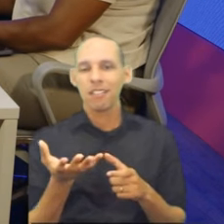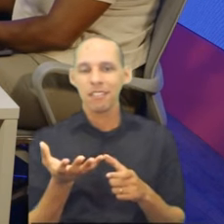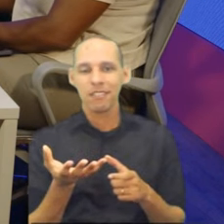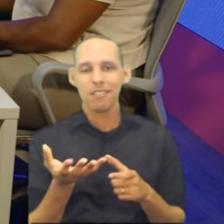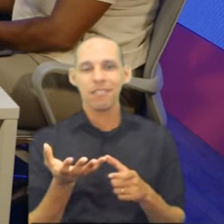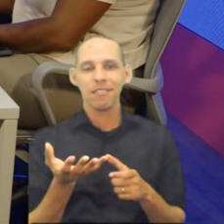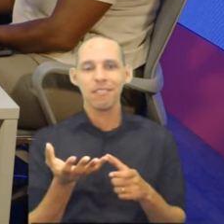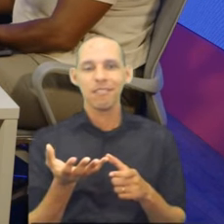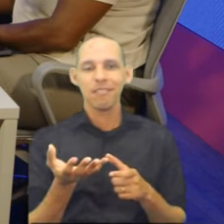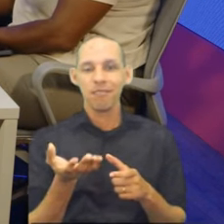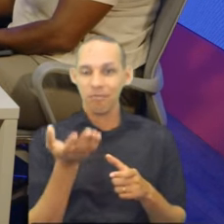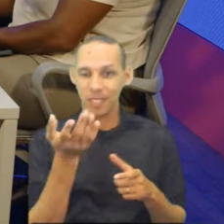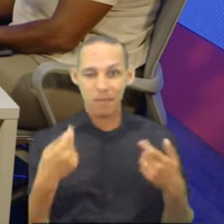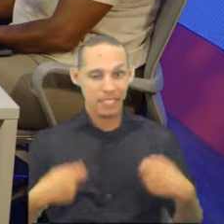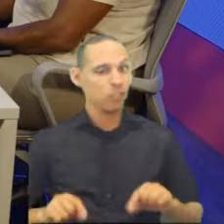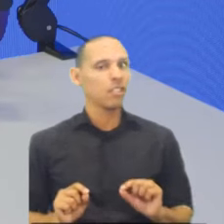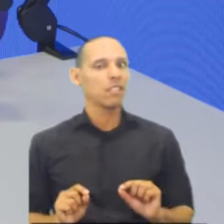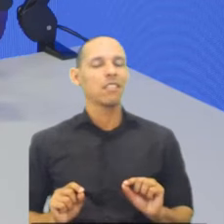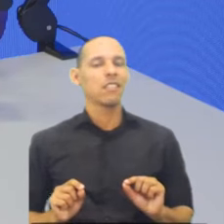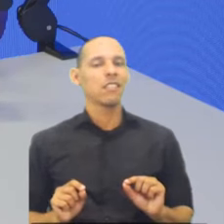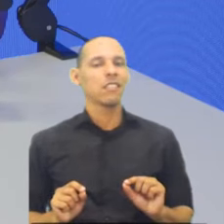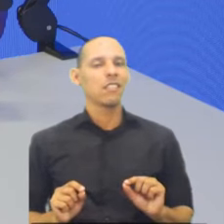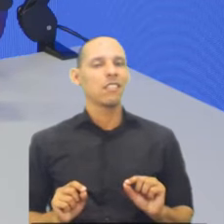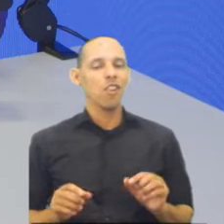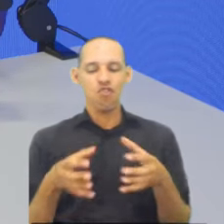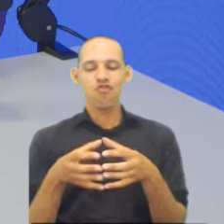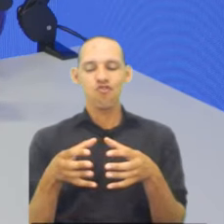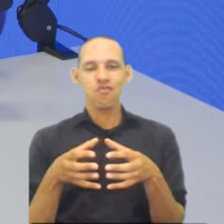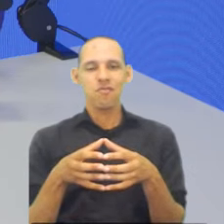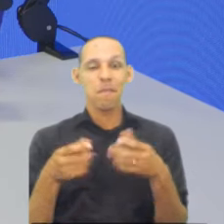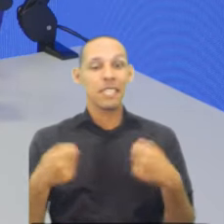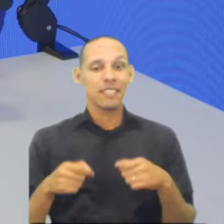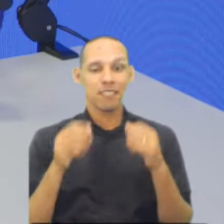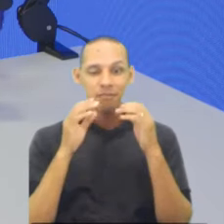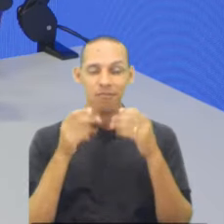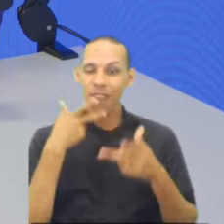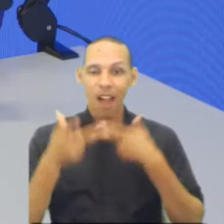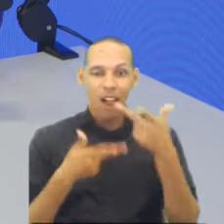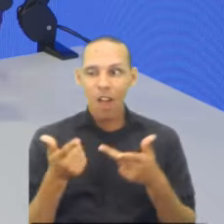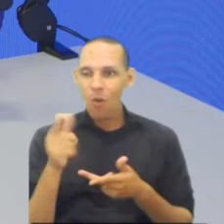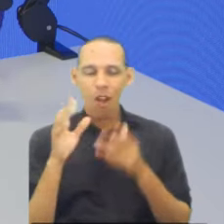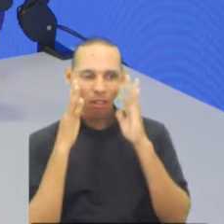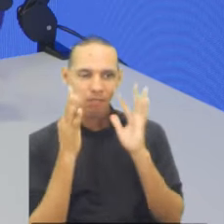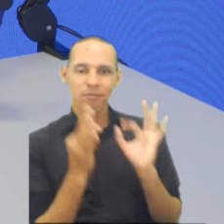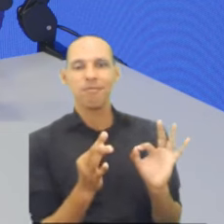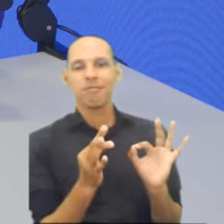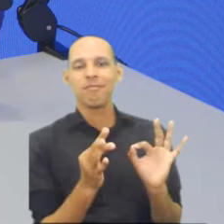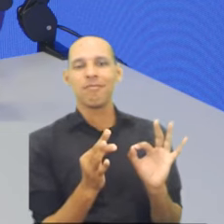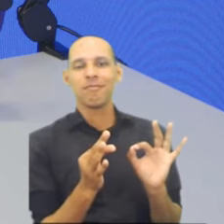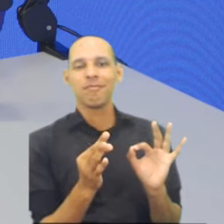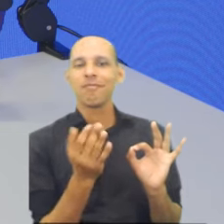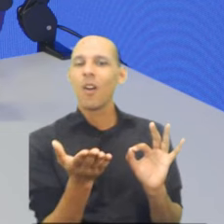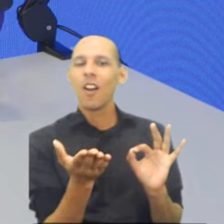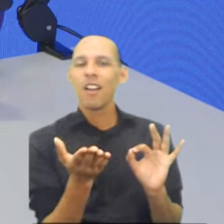de fala então você tem que ter a o grupo precisa escutar você tem que poder falar o grupo tem que